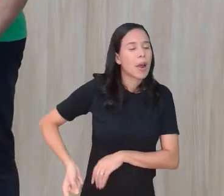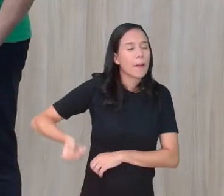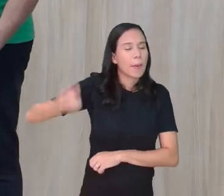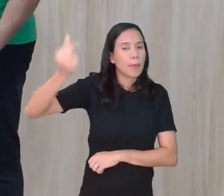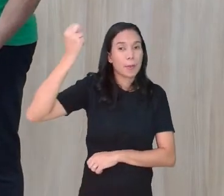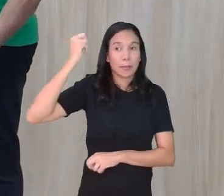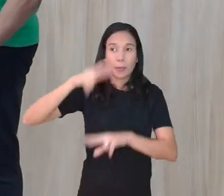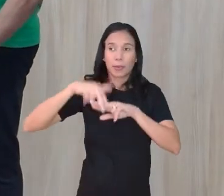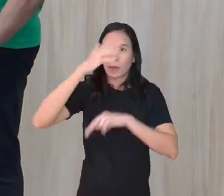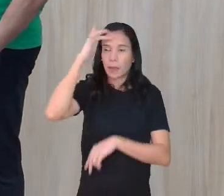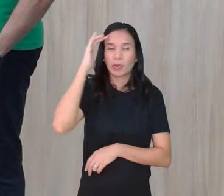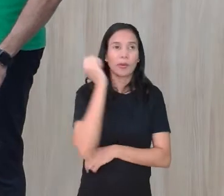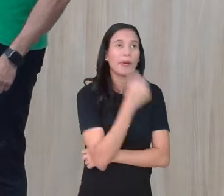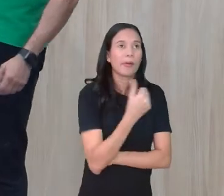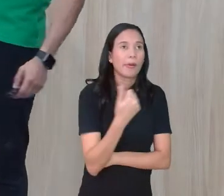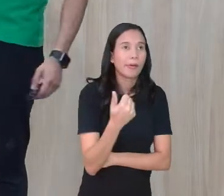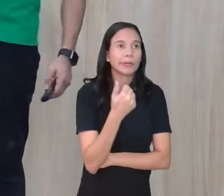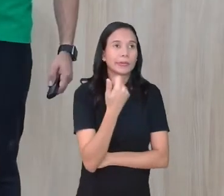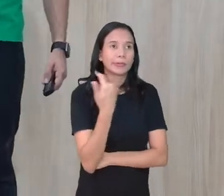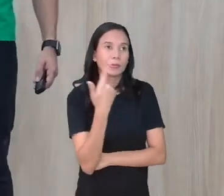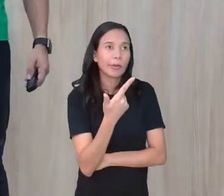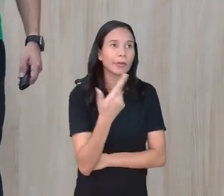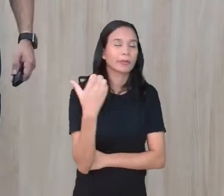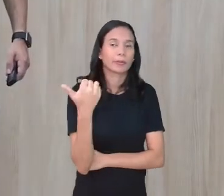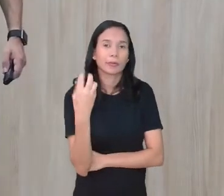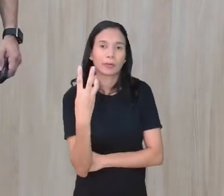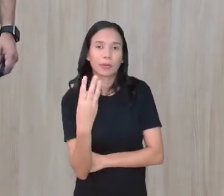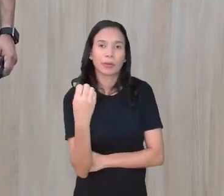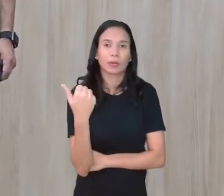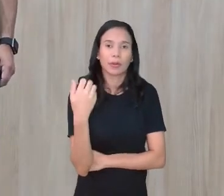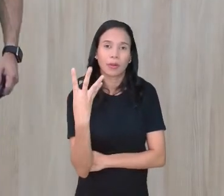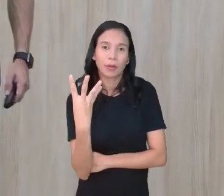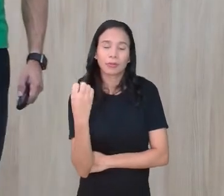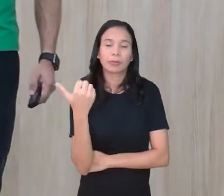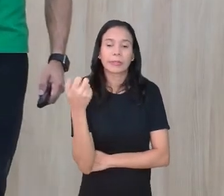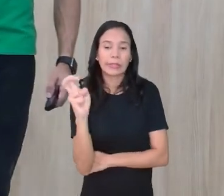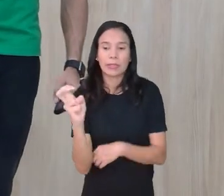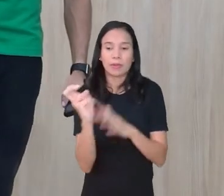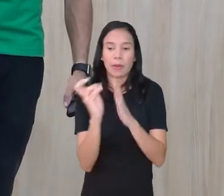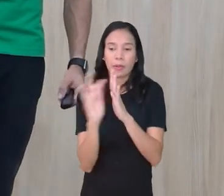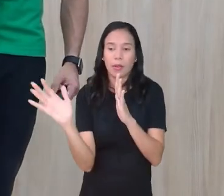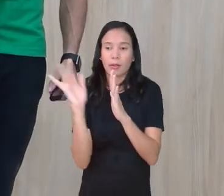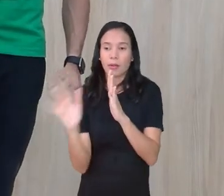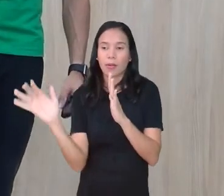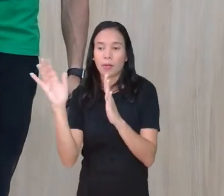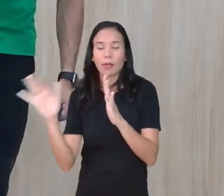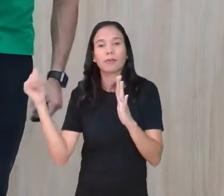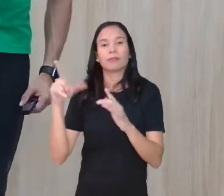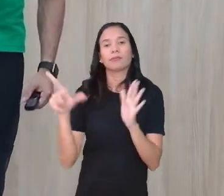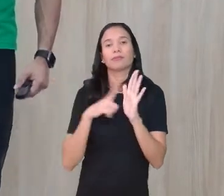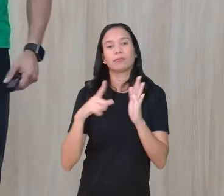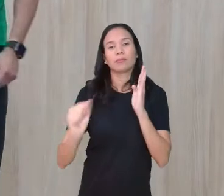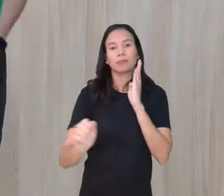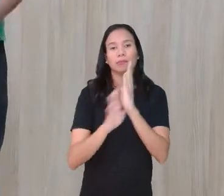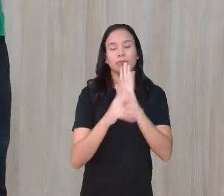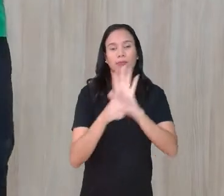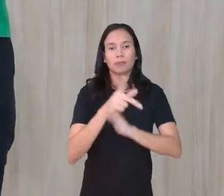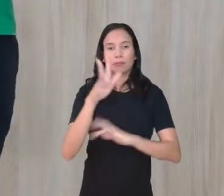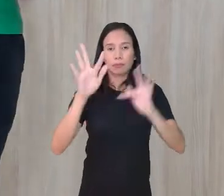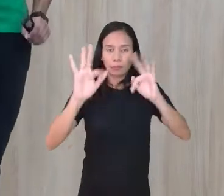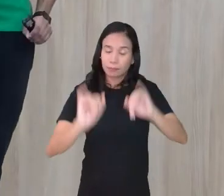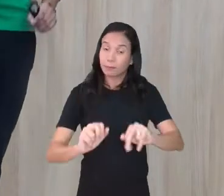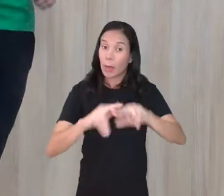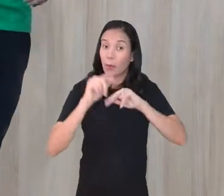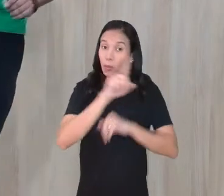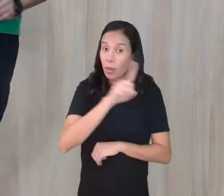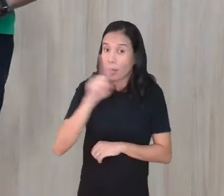aqui o 11, o 12, o 13 e multiplicando pelo número que você quer encontrar o múltiplo, certo? Então, não